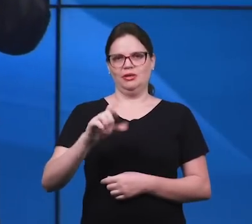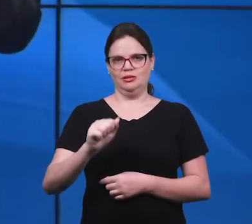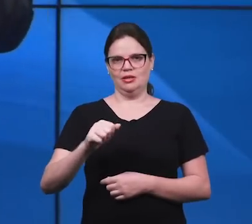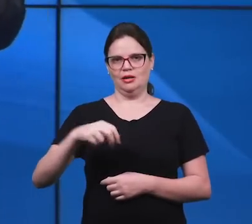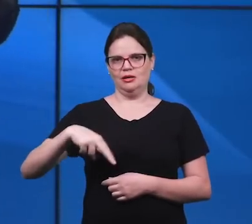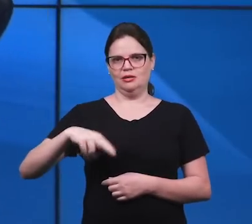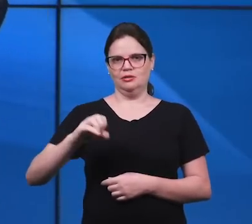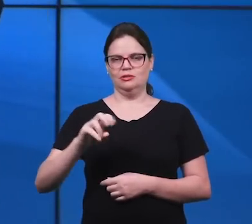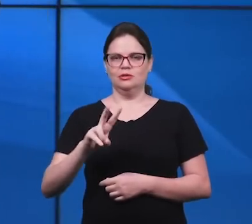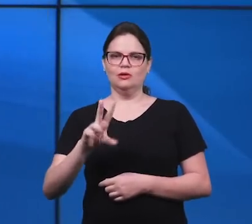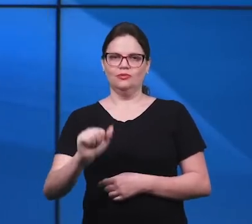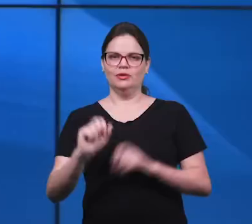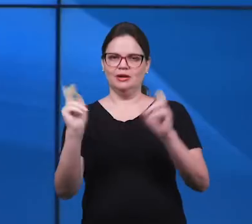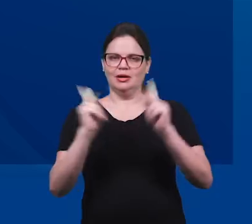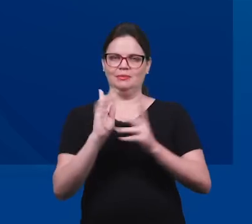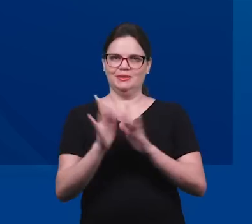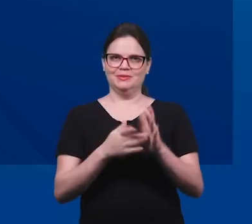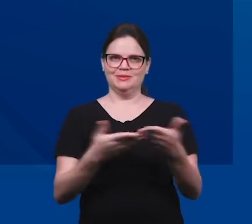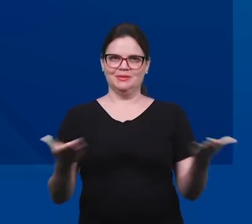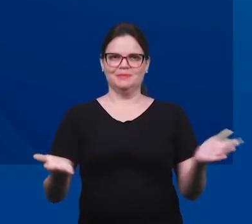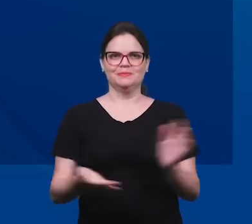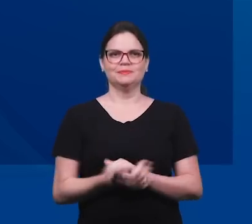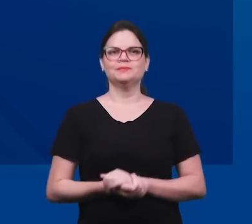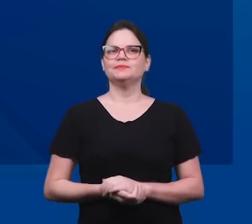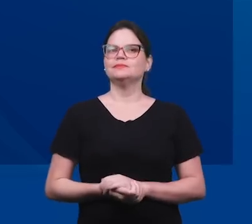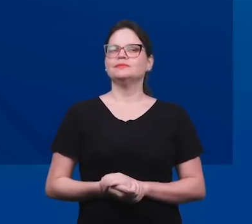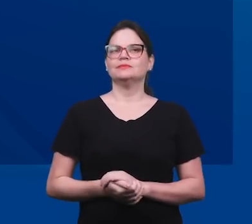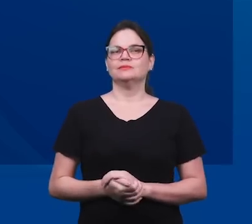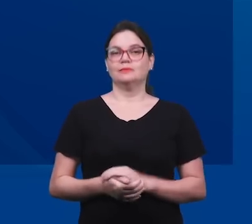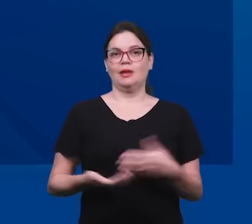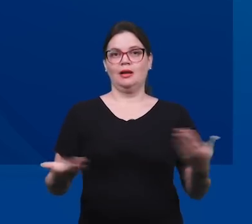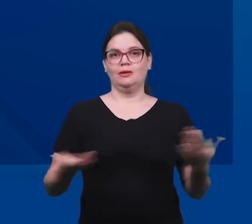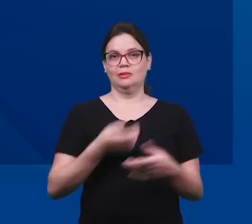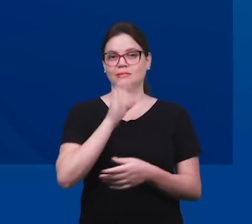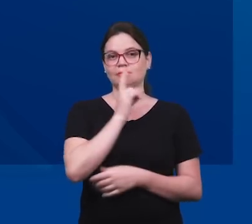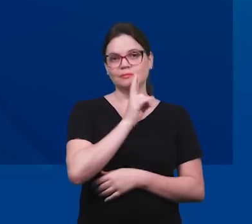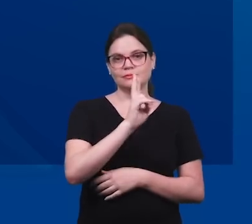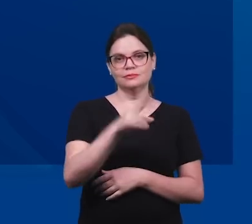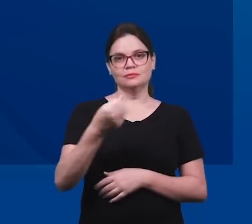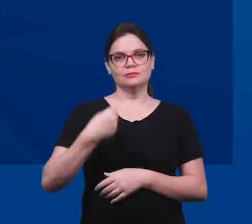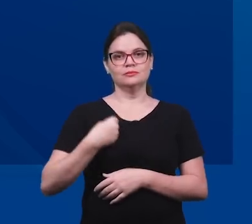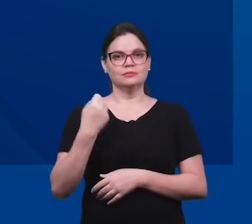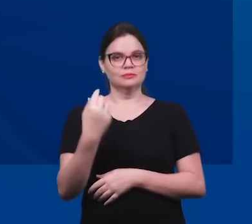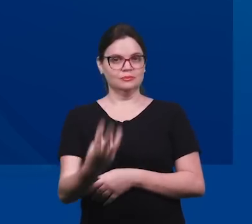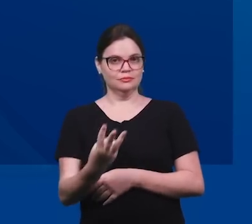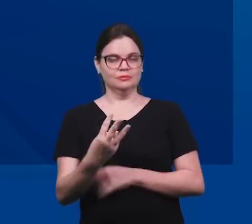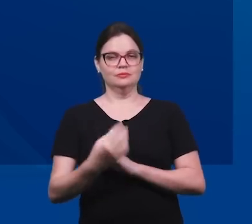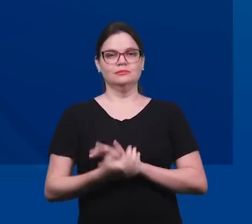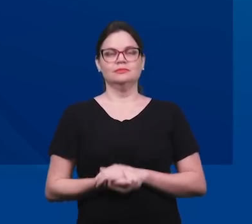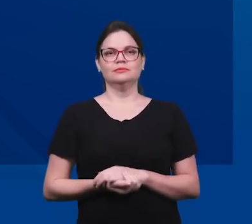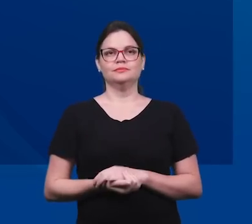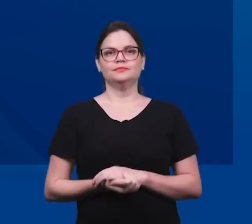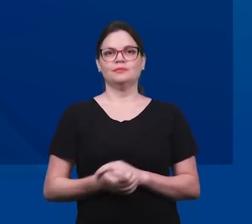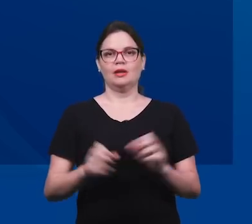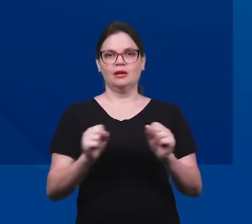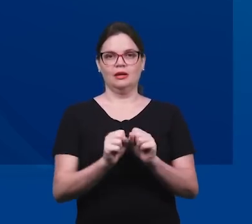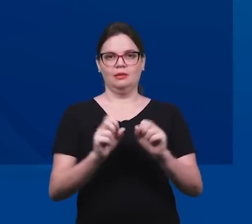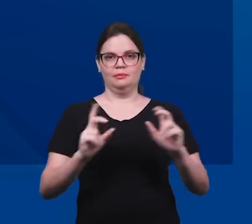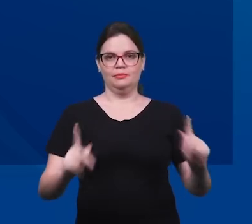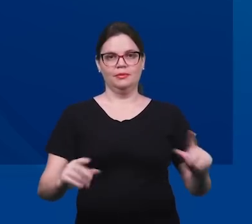pode falar agora a paz do Senhor. A paz do Senhor Jesus, respondendo à questão 3 da Escola Bíblica Dominical, em